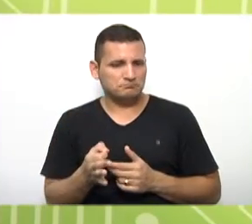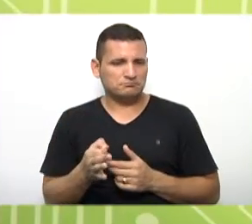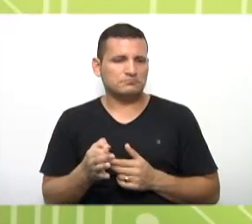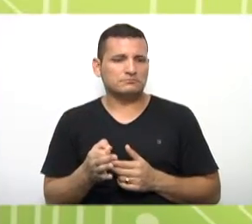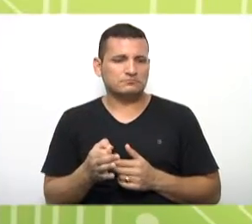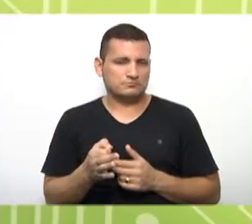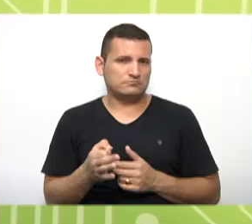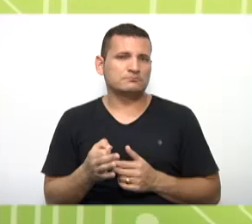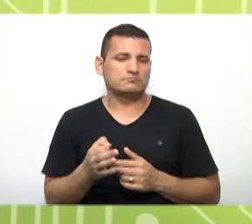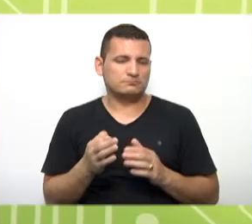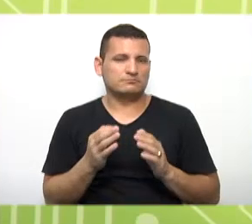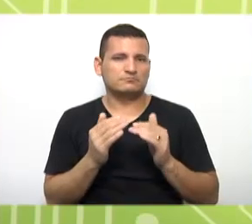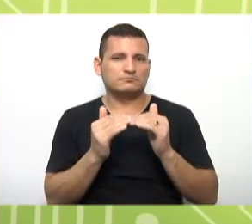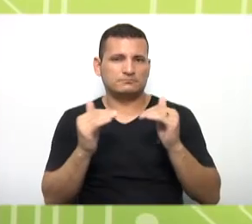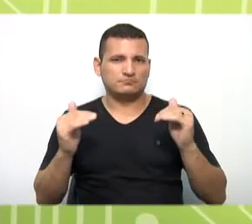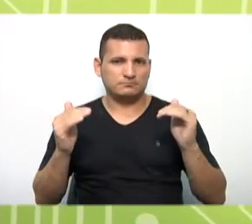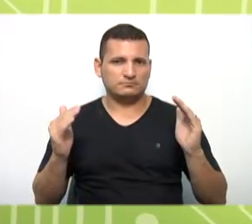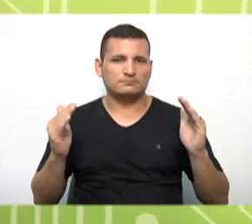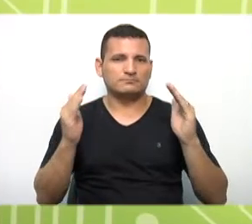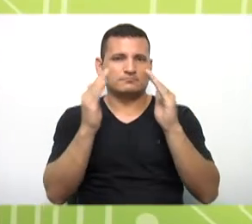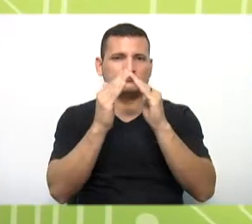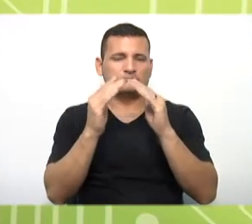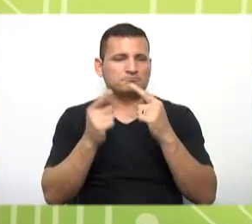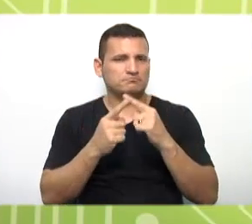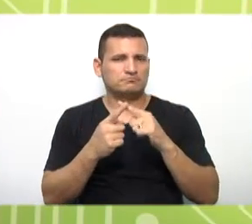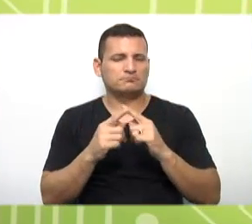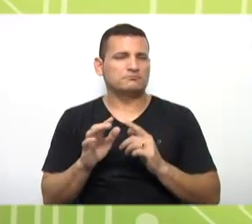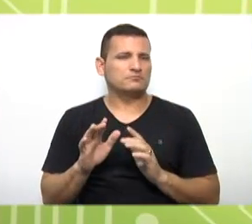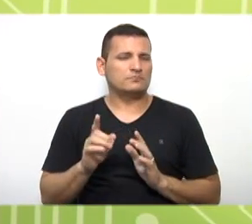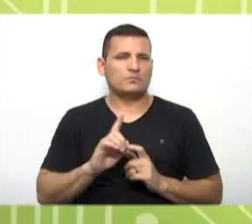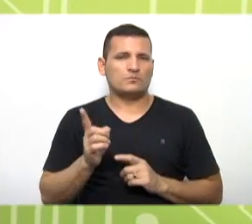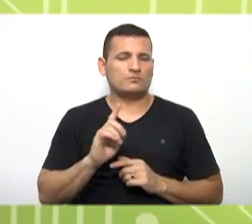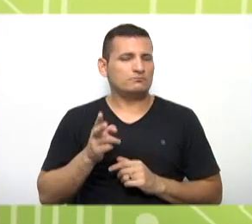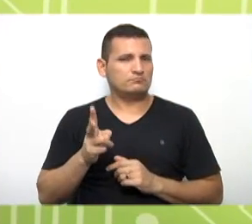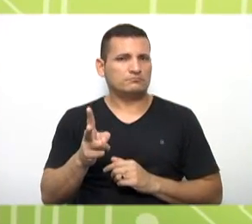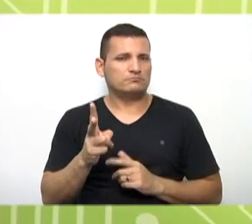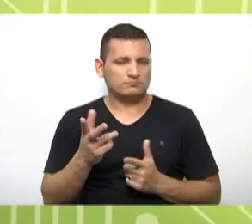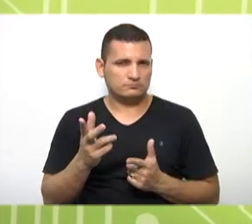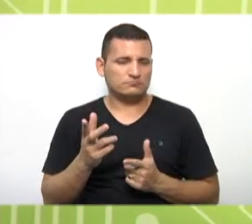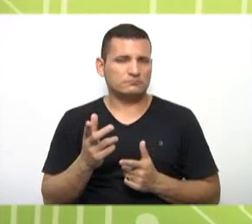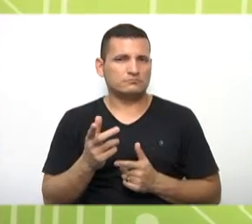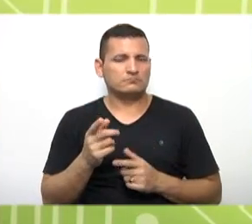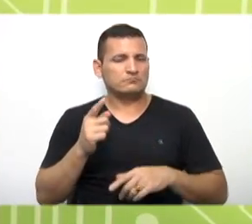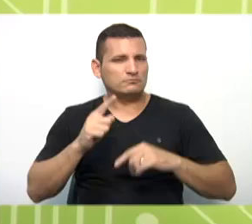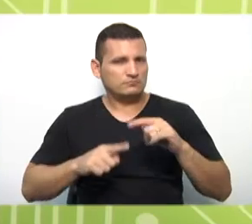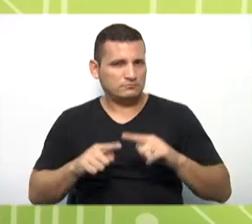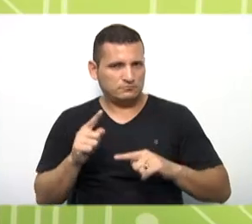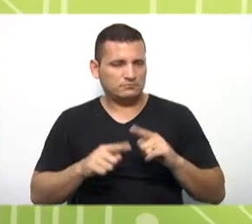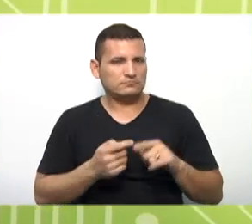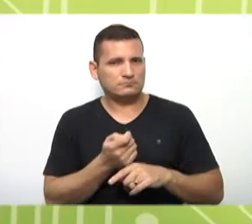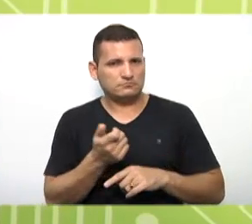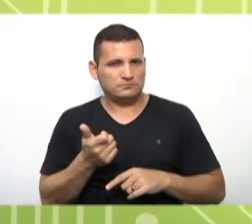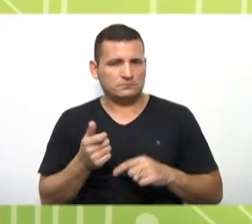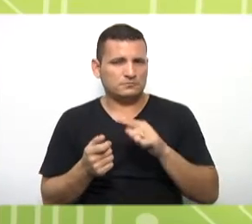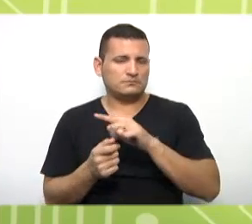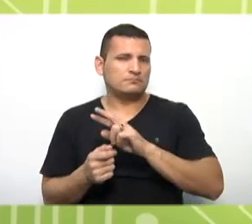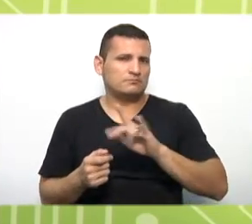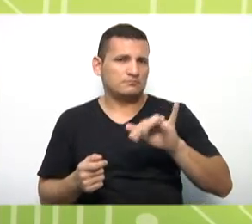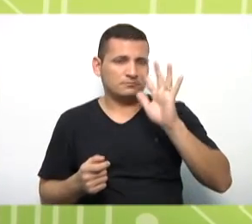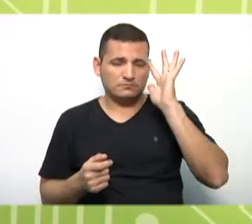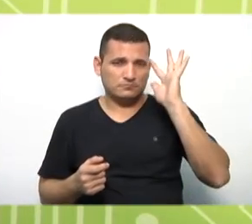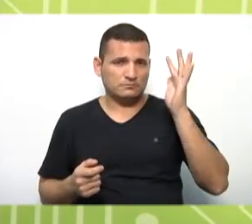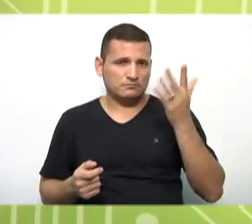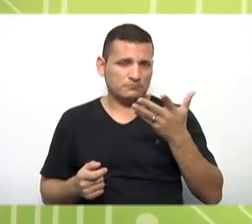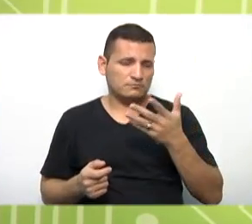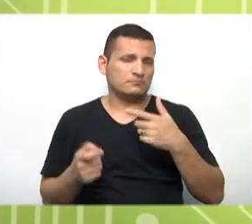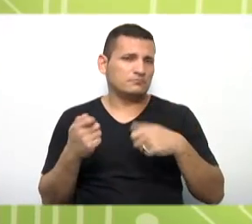daquela nossa pirâmide. Porque nem sempre as recompensas materiais vai suprir aquilo que, às vezes,